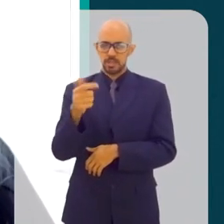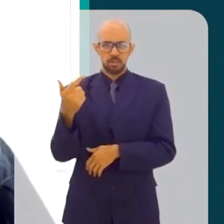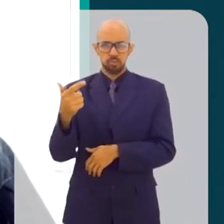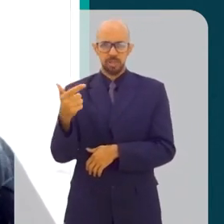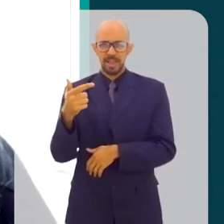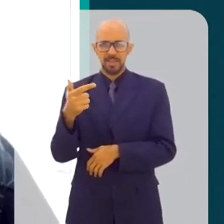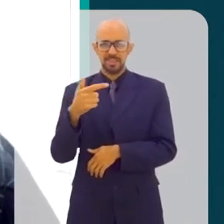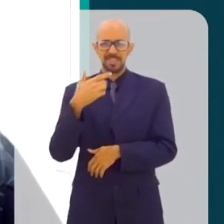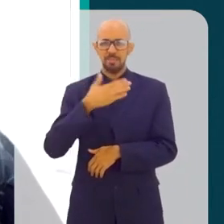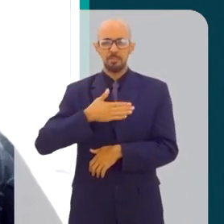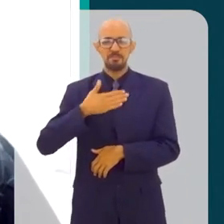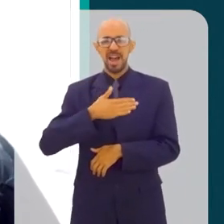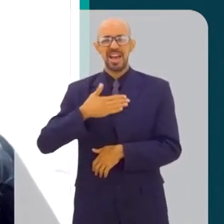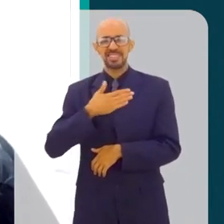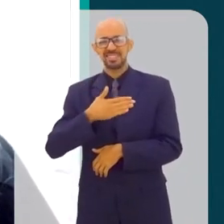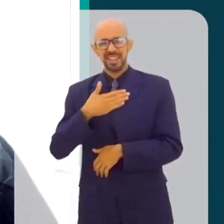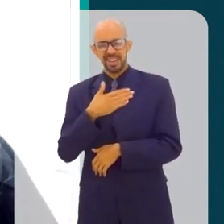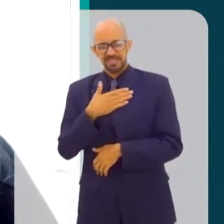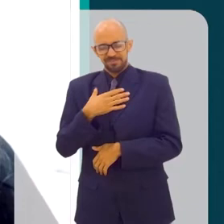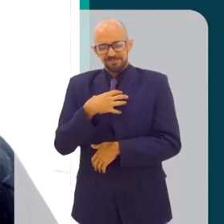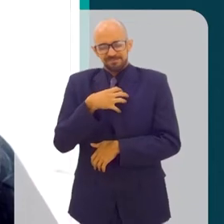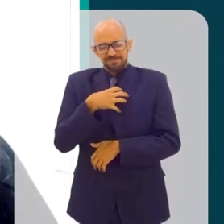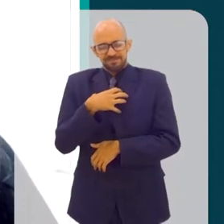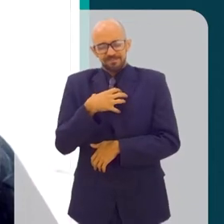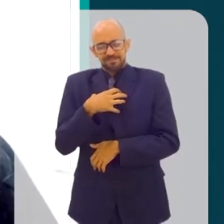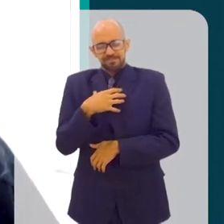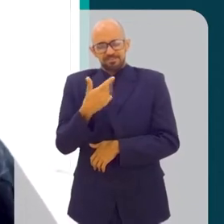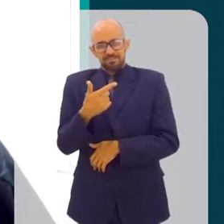de orgasmo. Então,